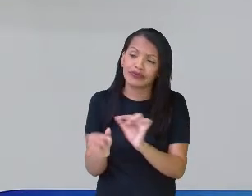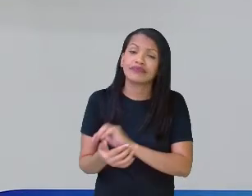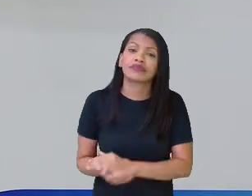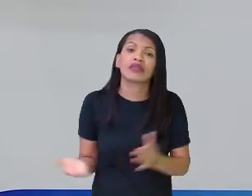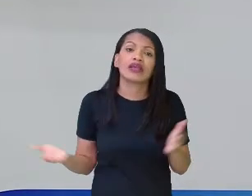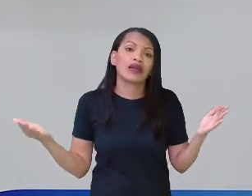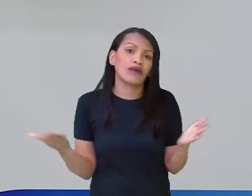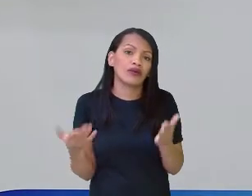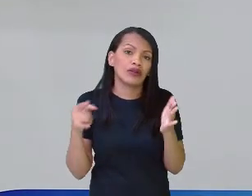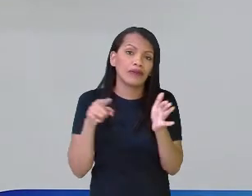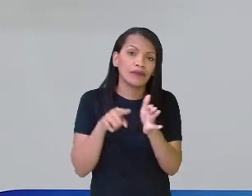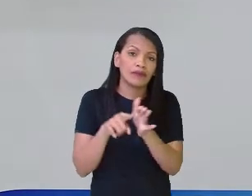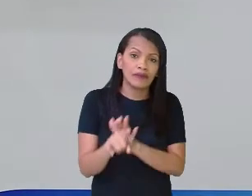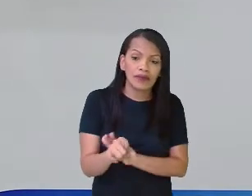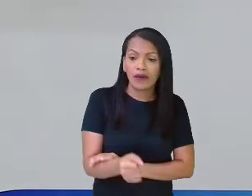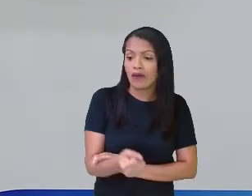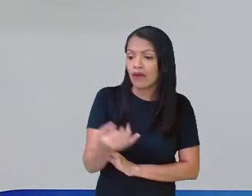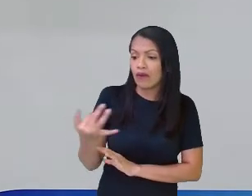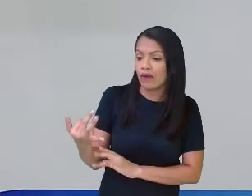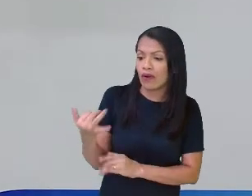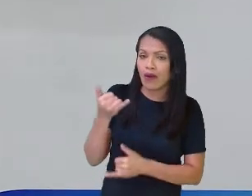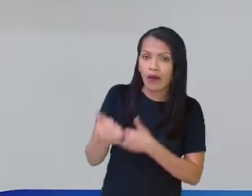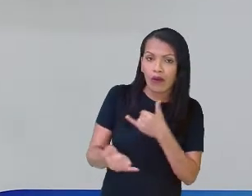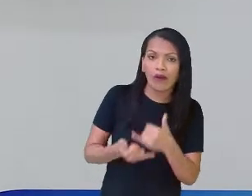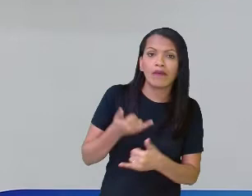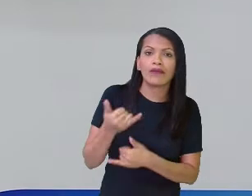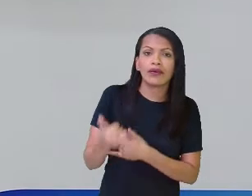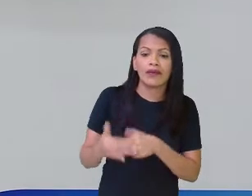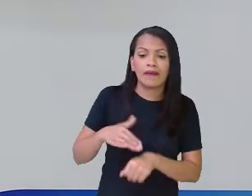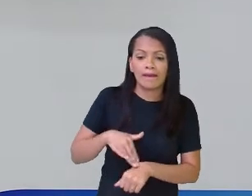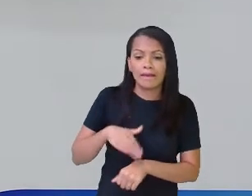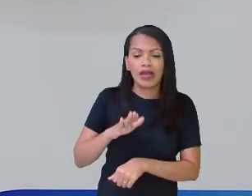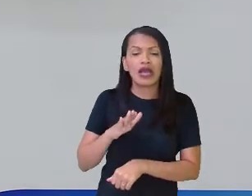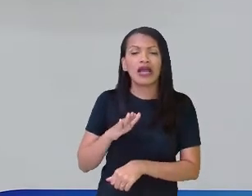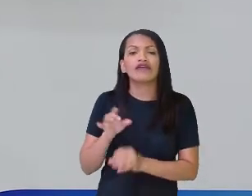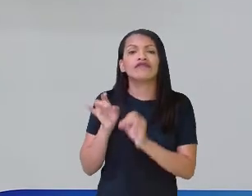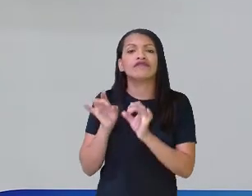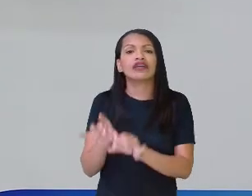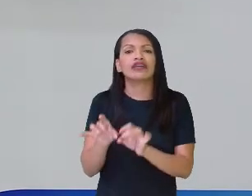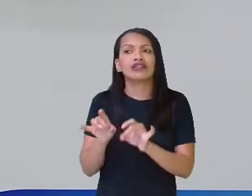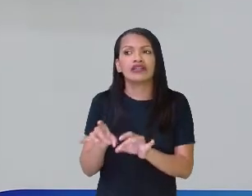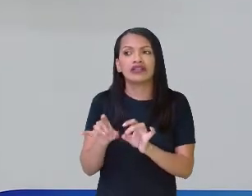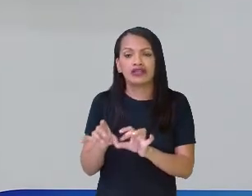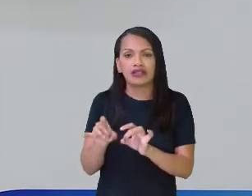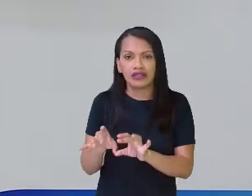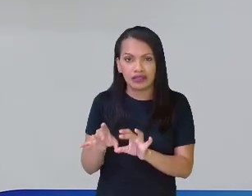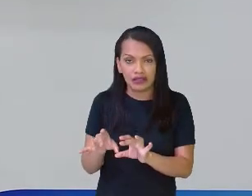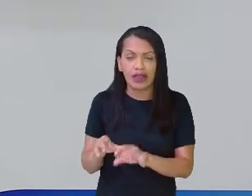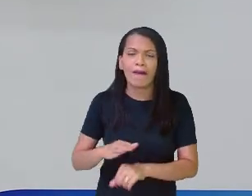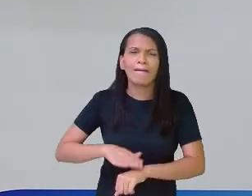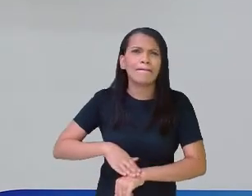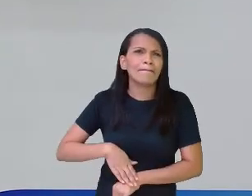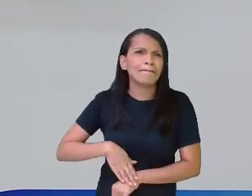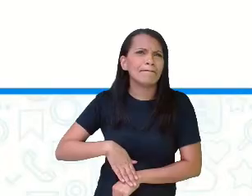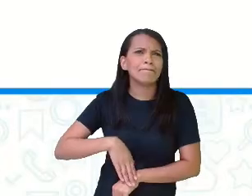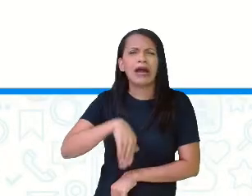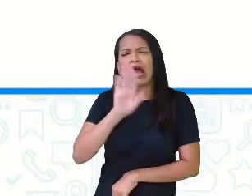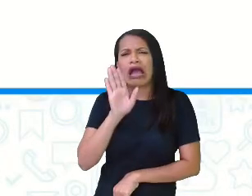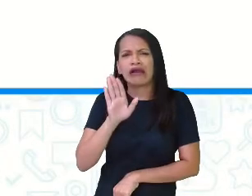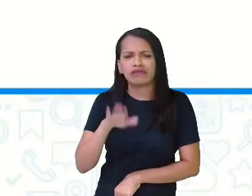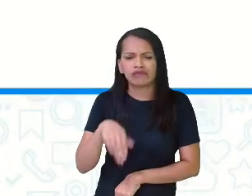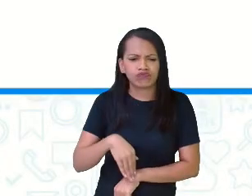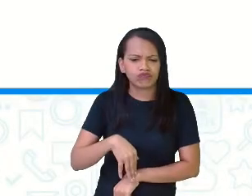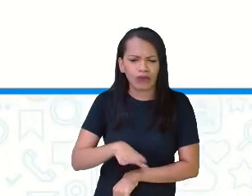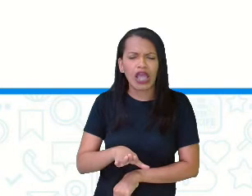pergunta: quais brinquedos foram mais vendidos pela loja Mundo Encantado? Mais vendidos.